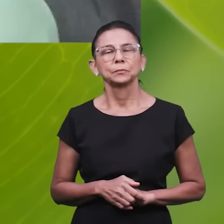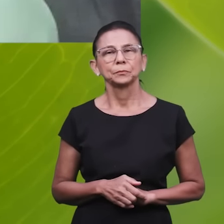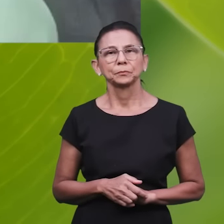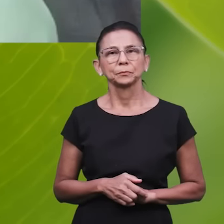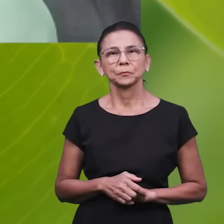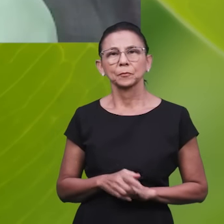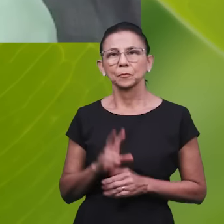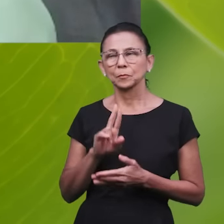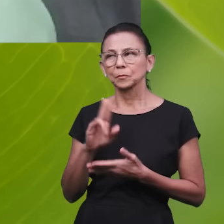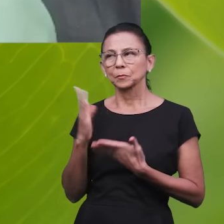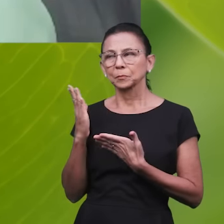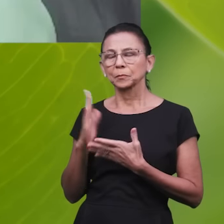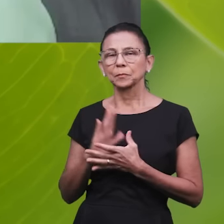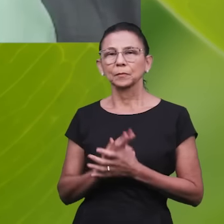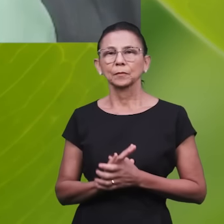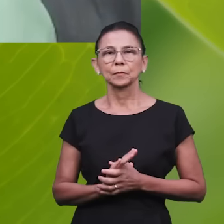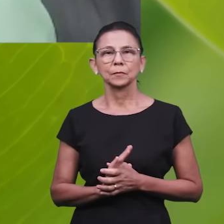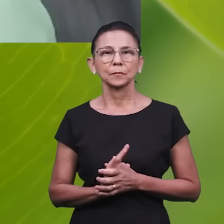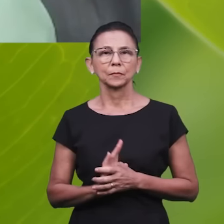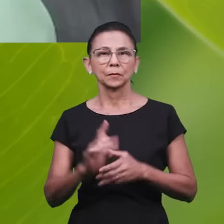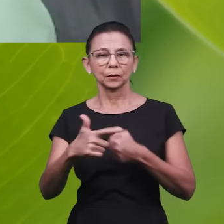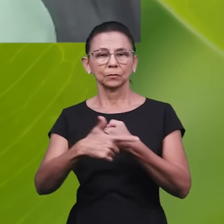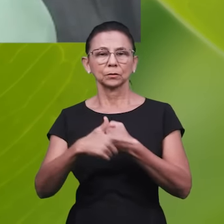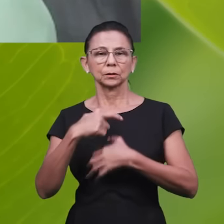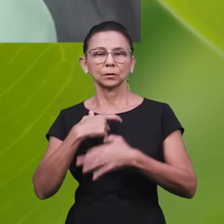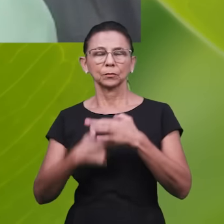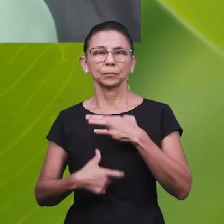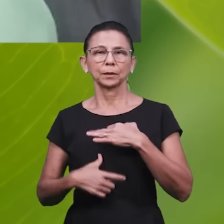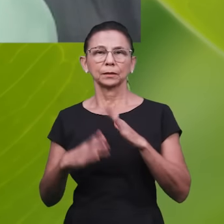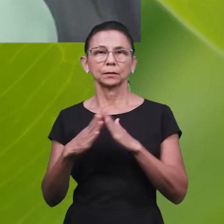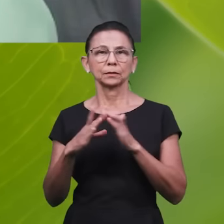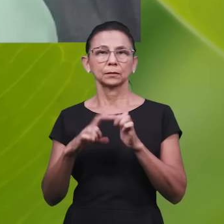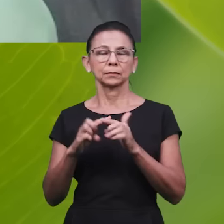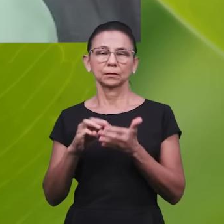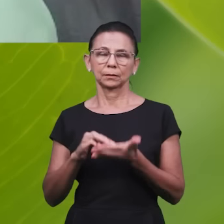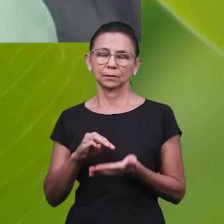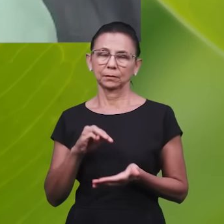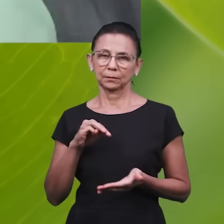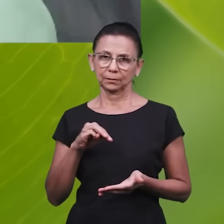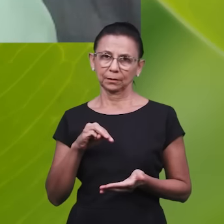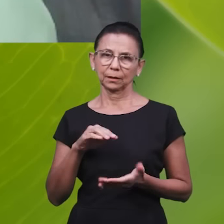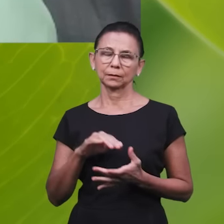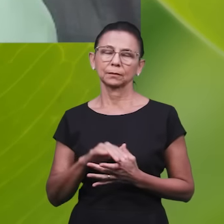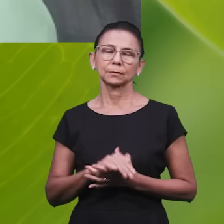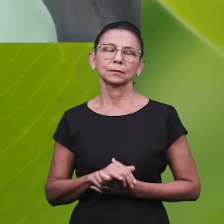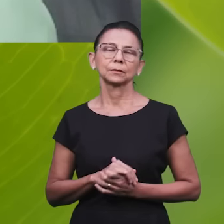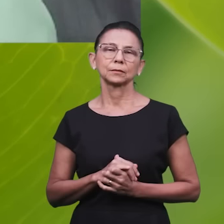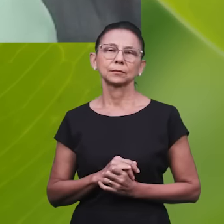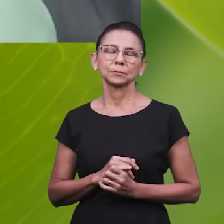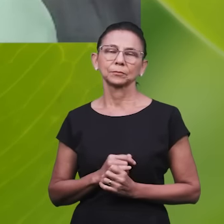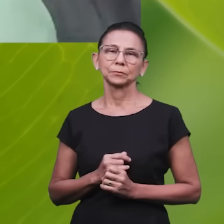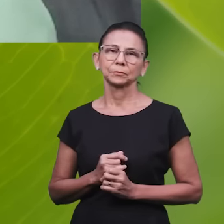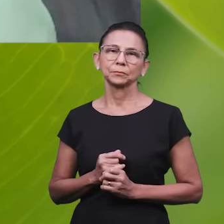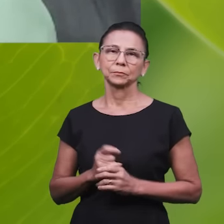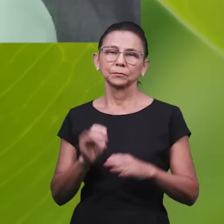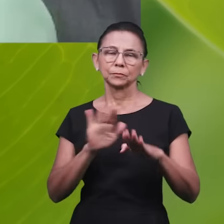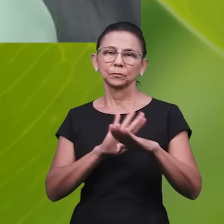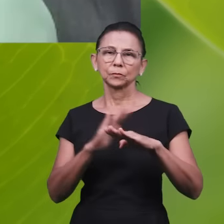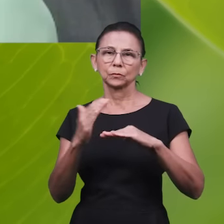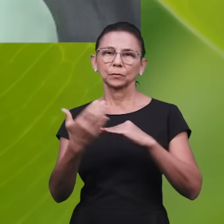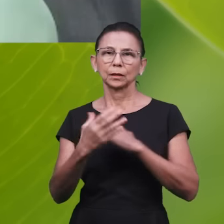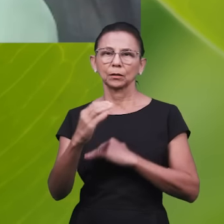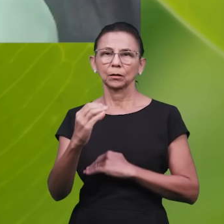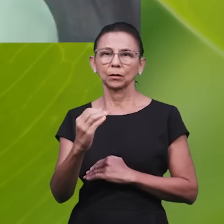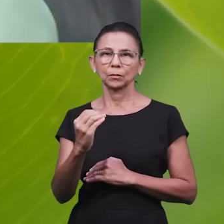Ed Wilson, sou obreiro da Igreja Cristã Maranata, no bairro